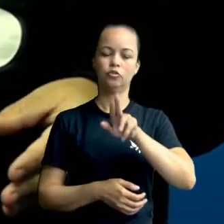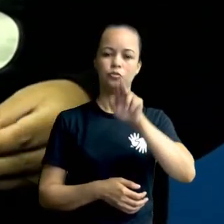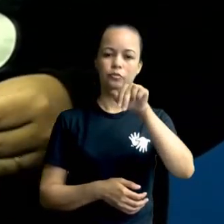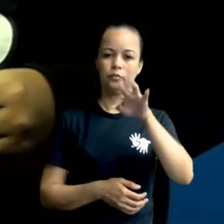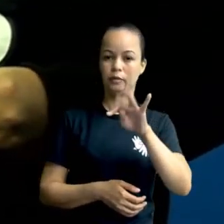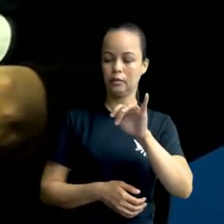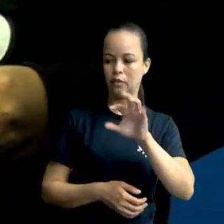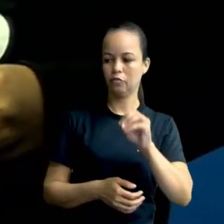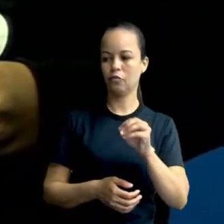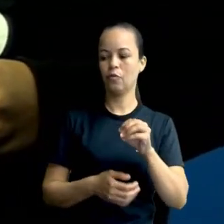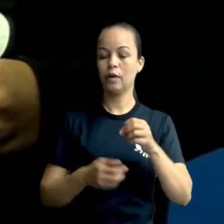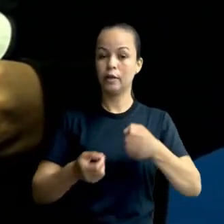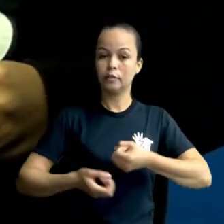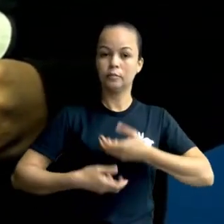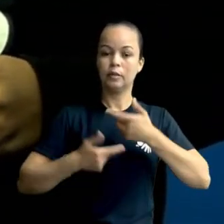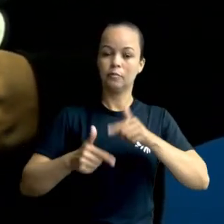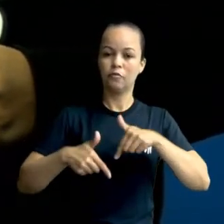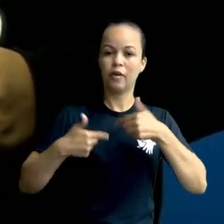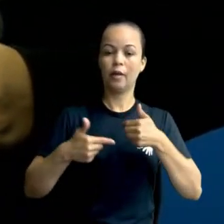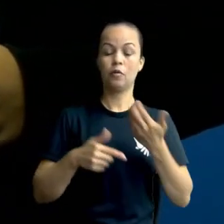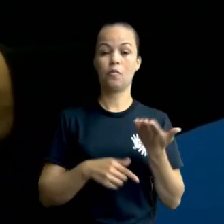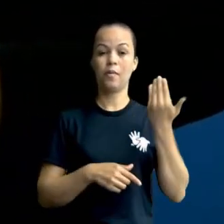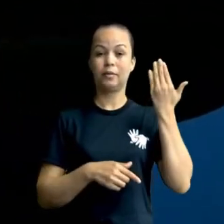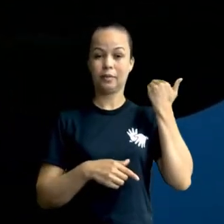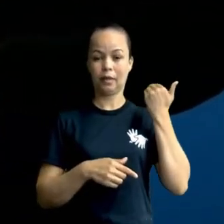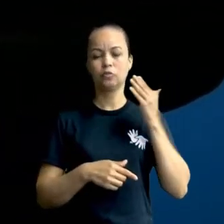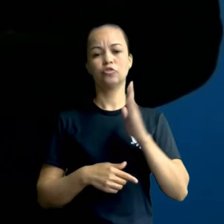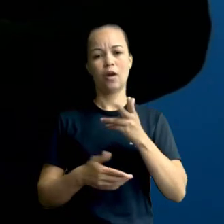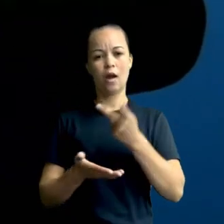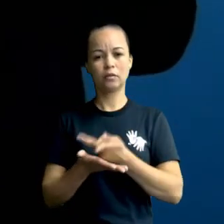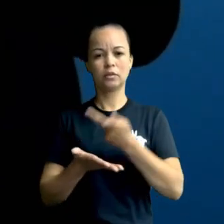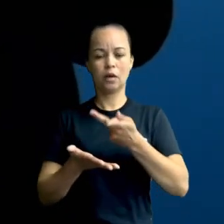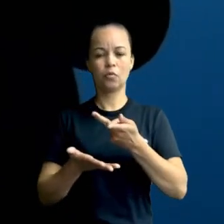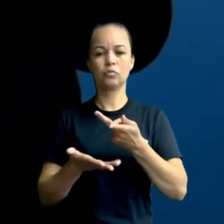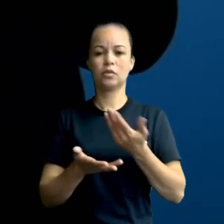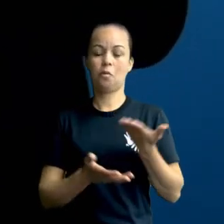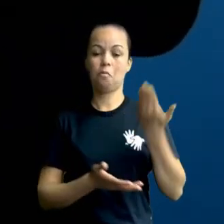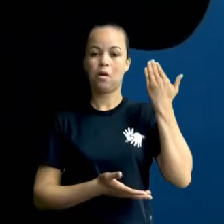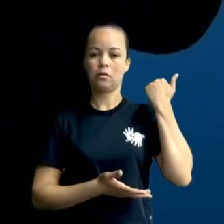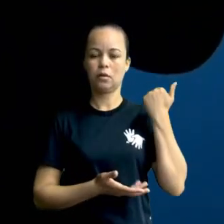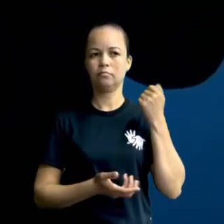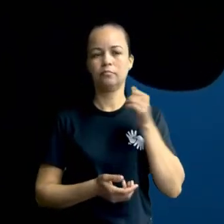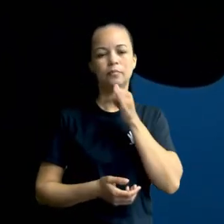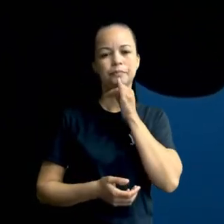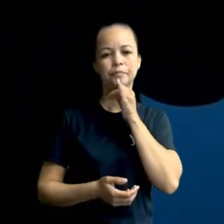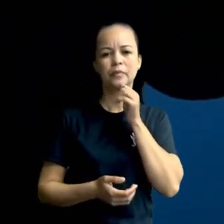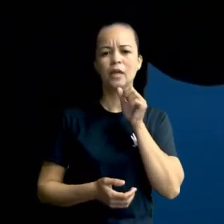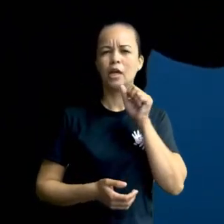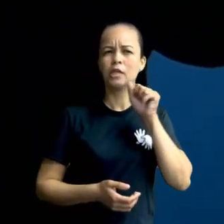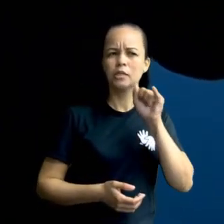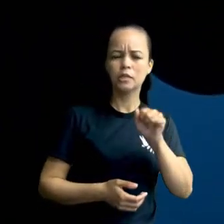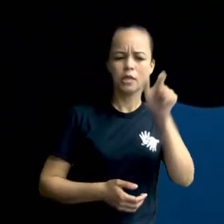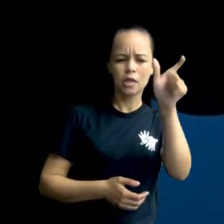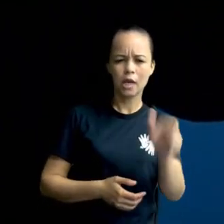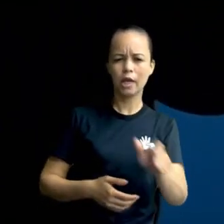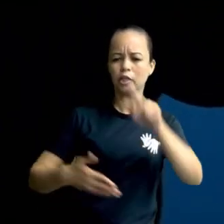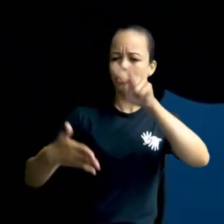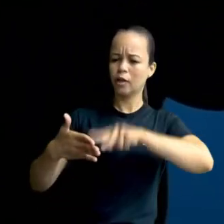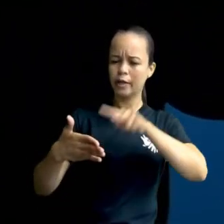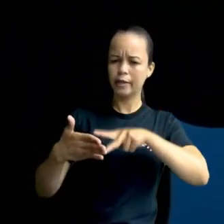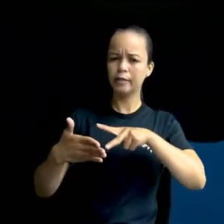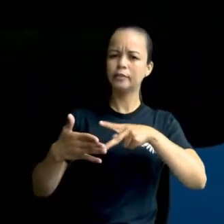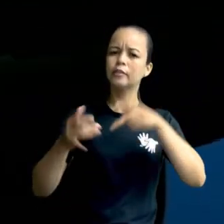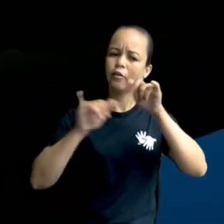passado, dependente de uma ação também já passada. Exemplo, se eles lessem,